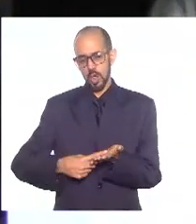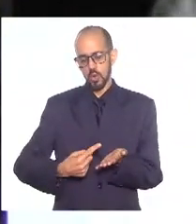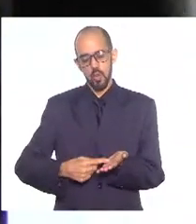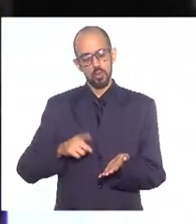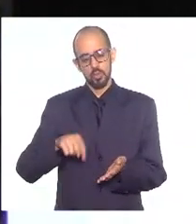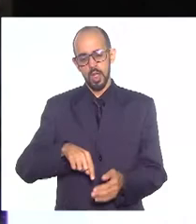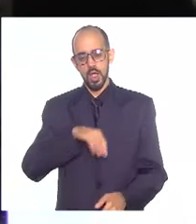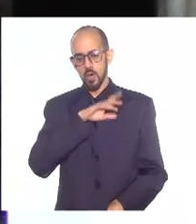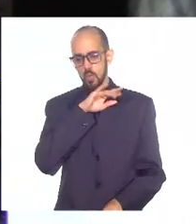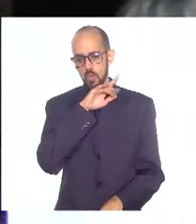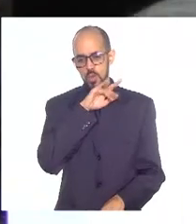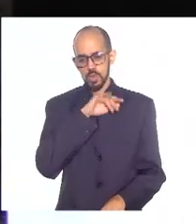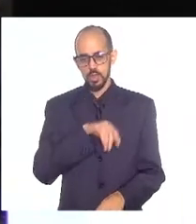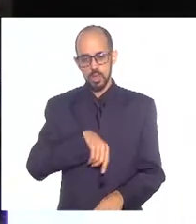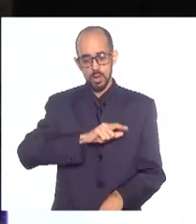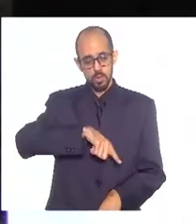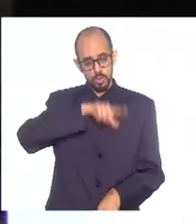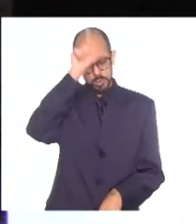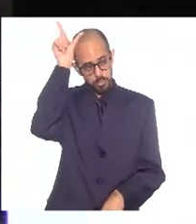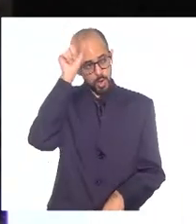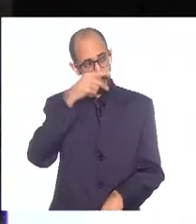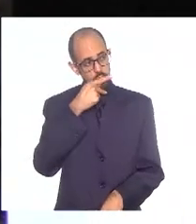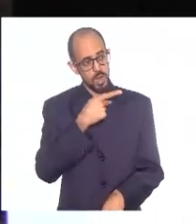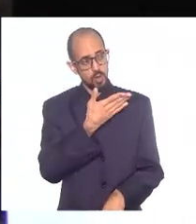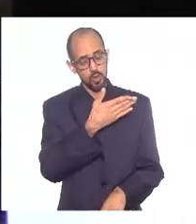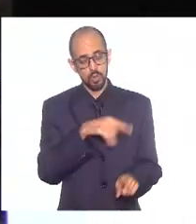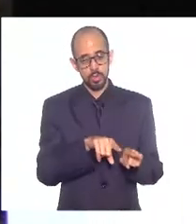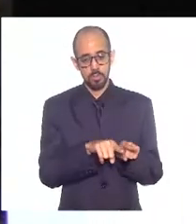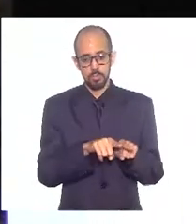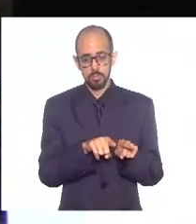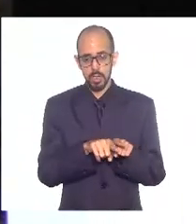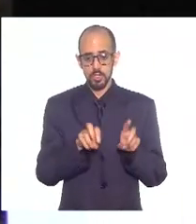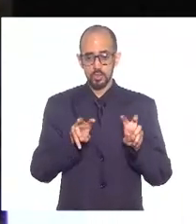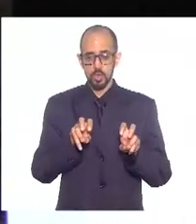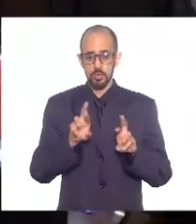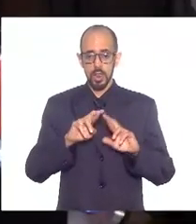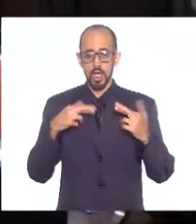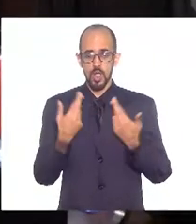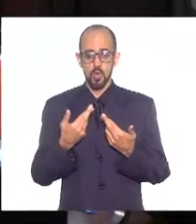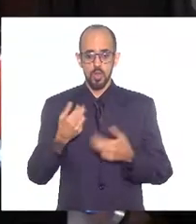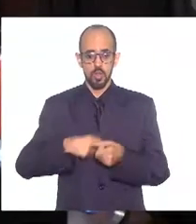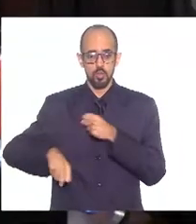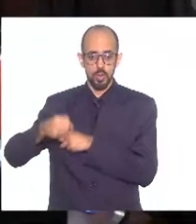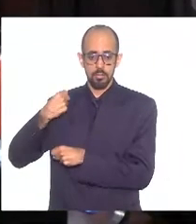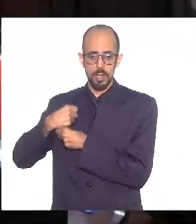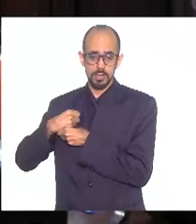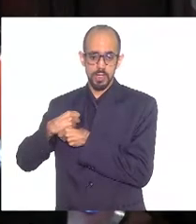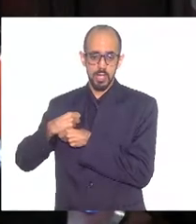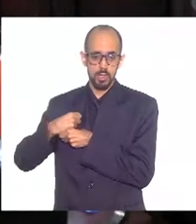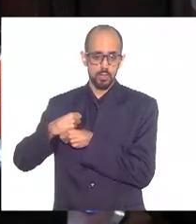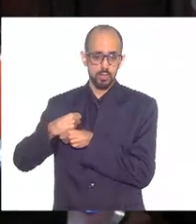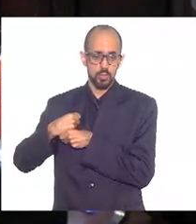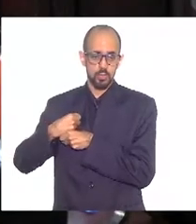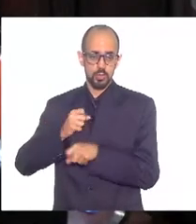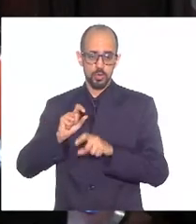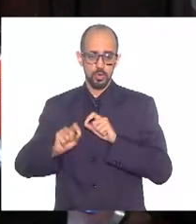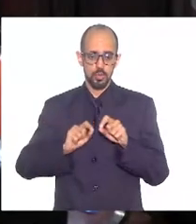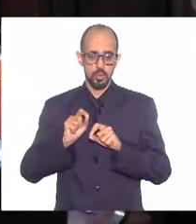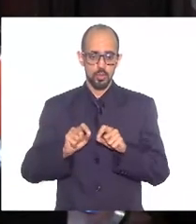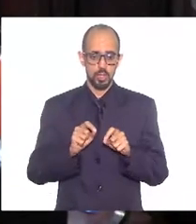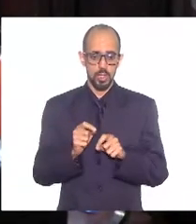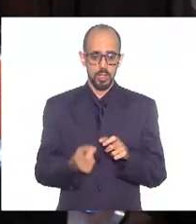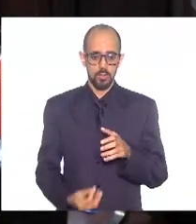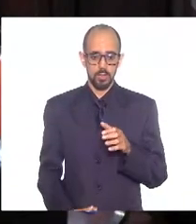falou aqui o Luiz Paulo em relação à reunião do ano passado, onde se criou